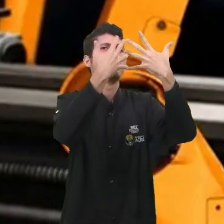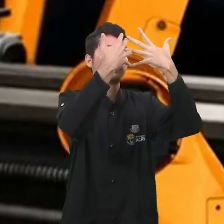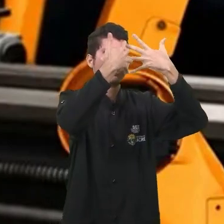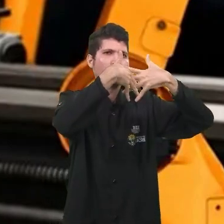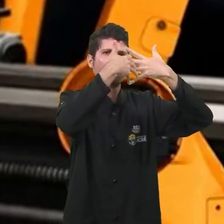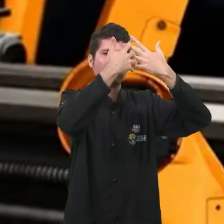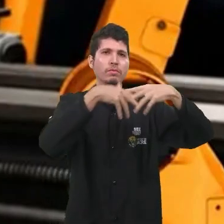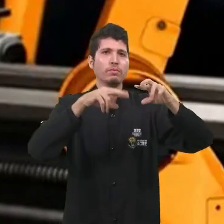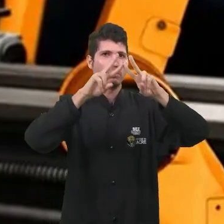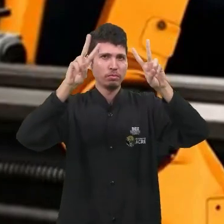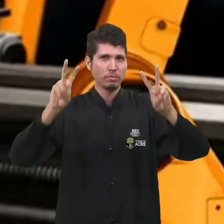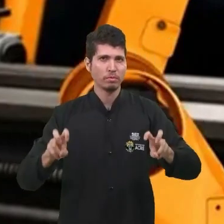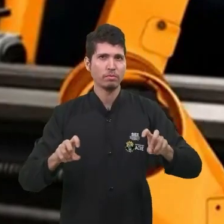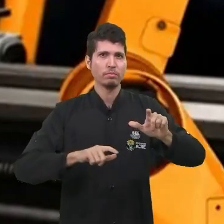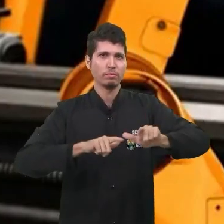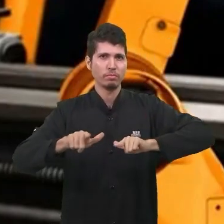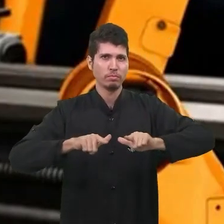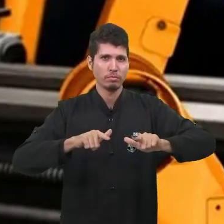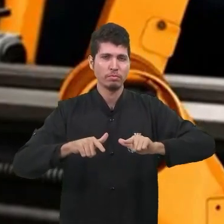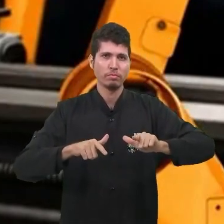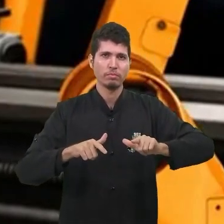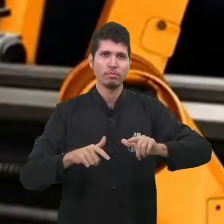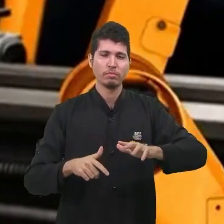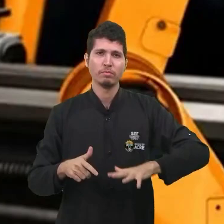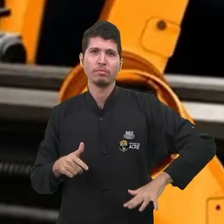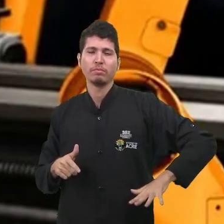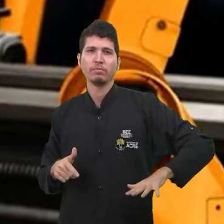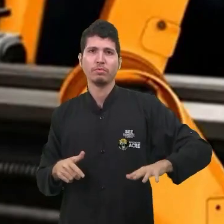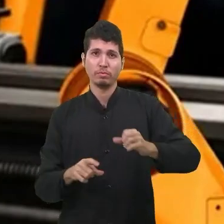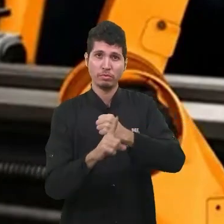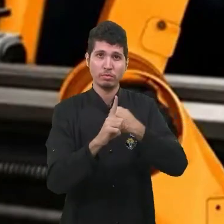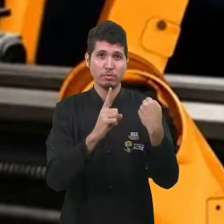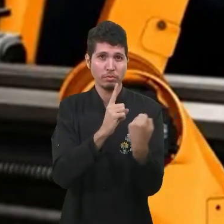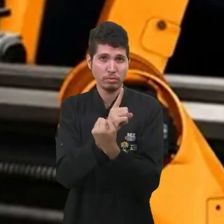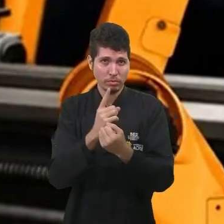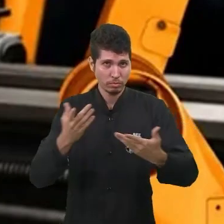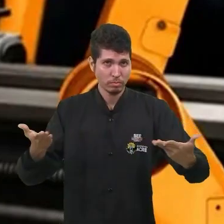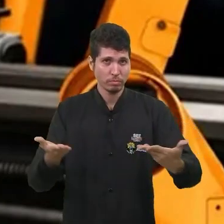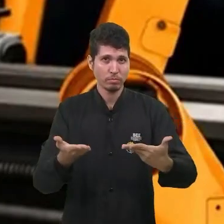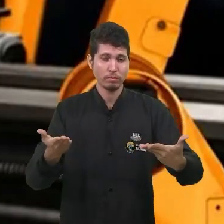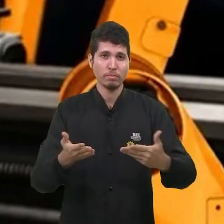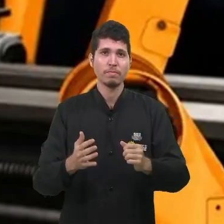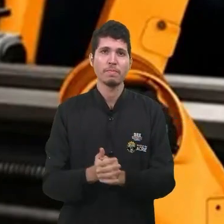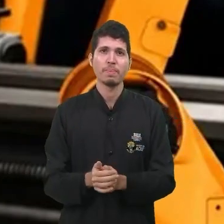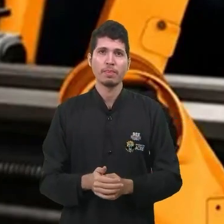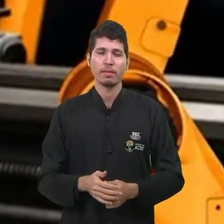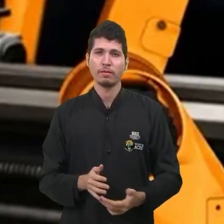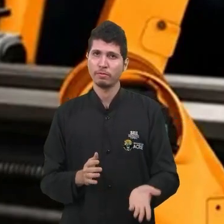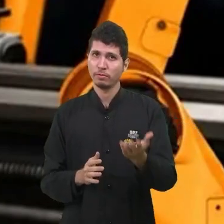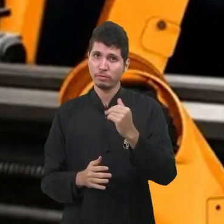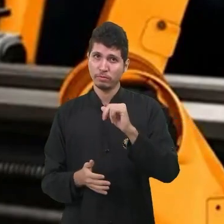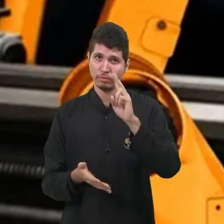o trabalho na nossa sociedade atual. Eu quero que vocês leiam junto comigo